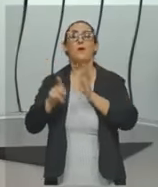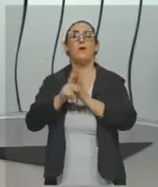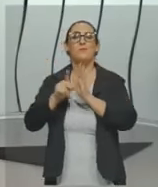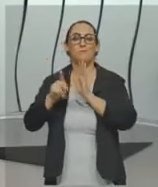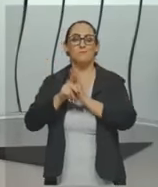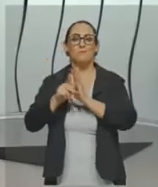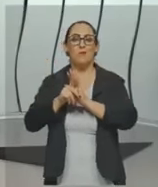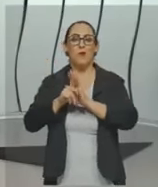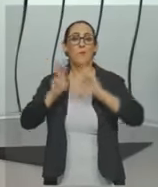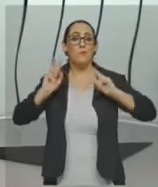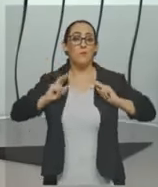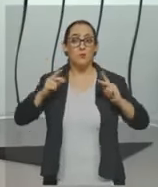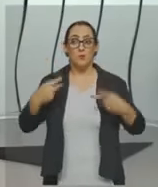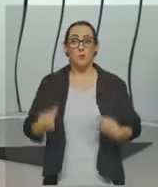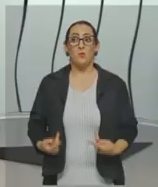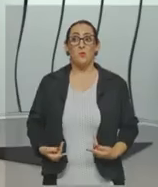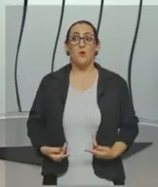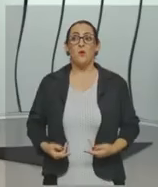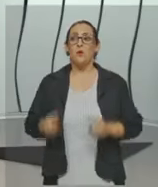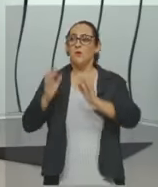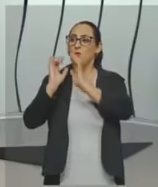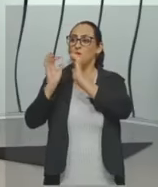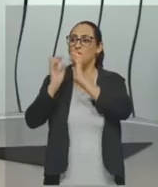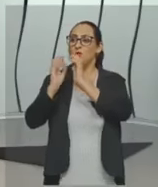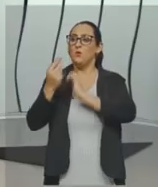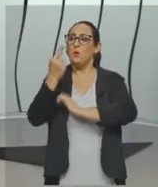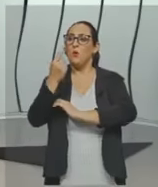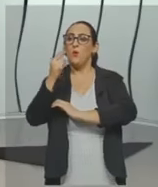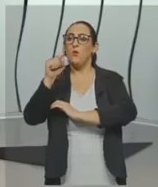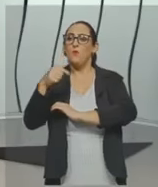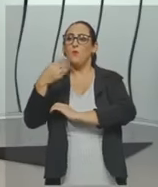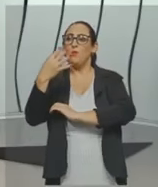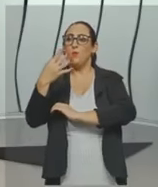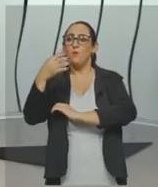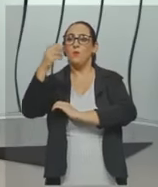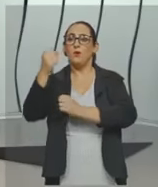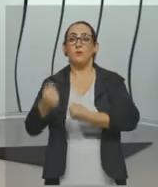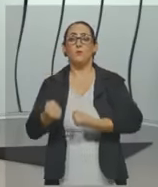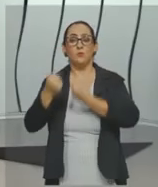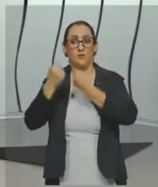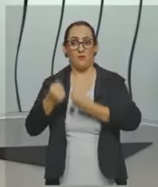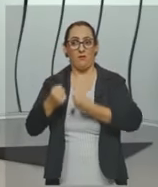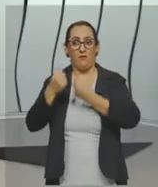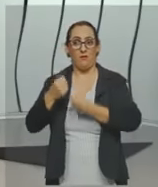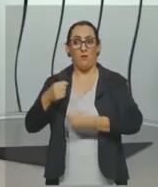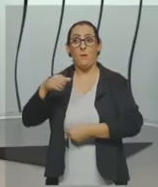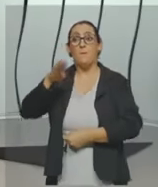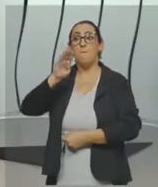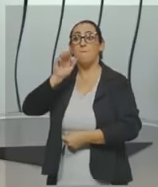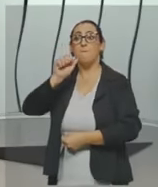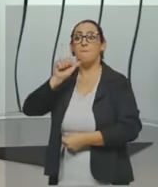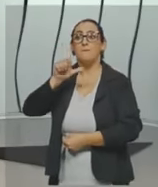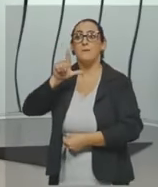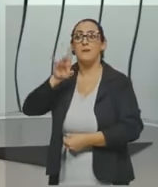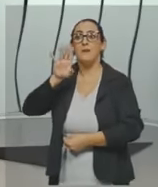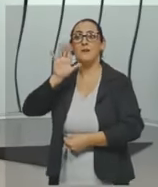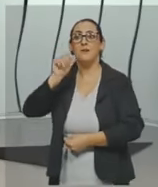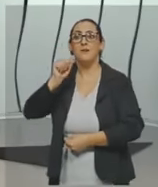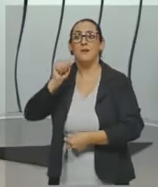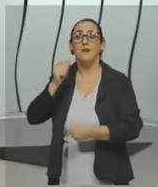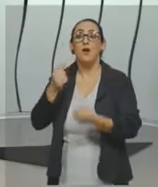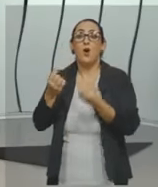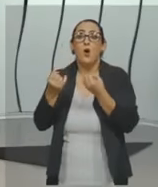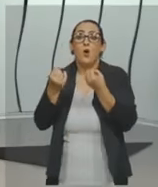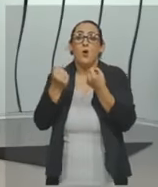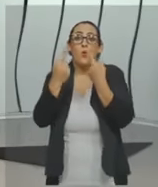humano 1,4 quilos, tá? Então, mas qual que é o